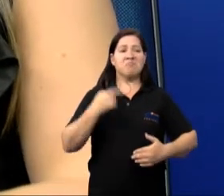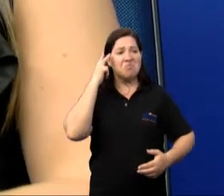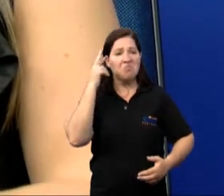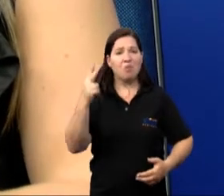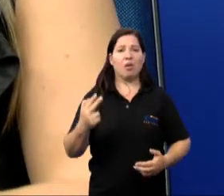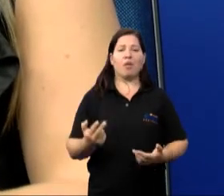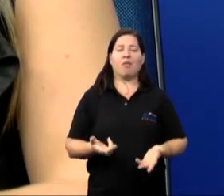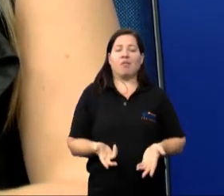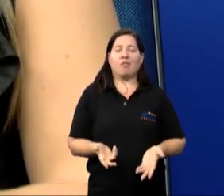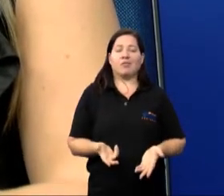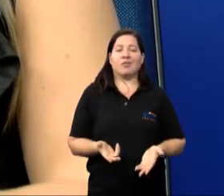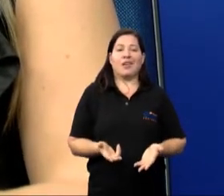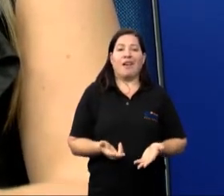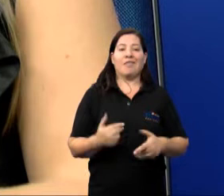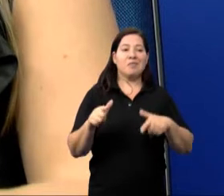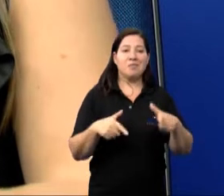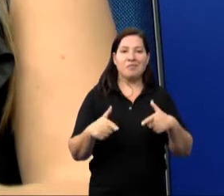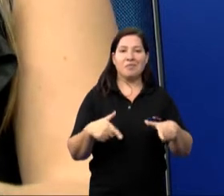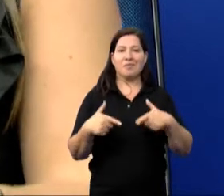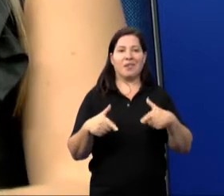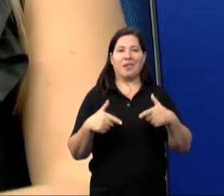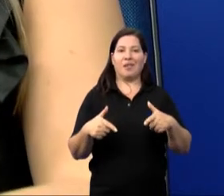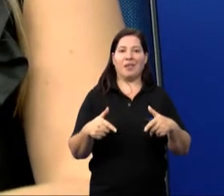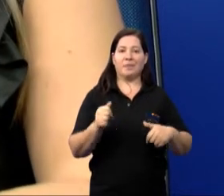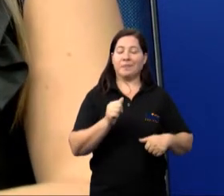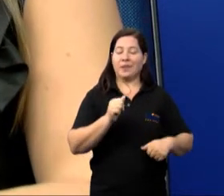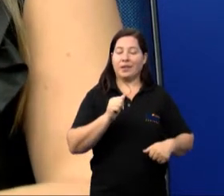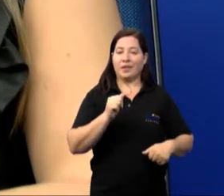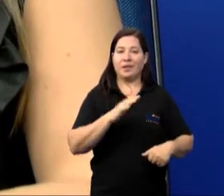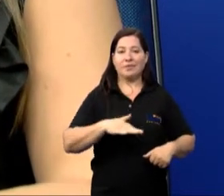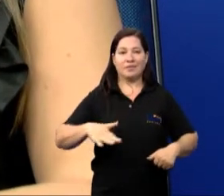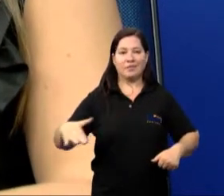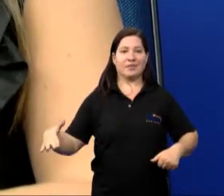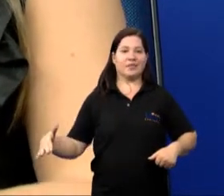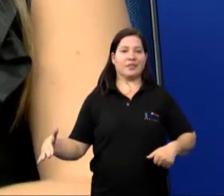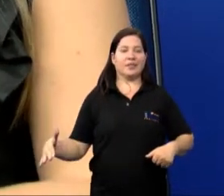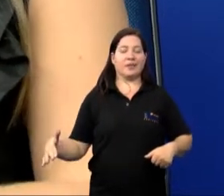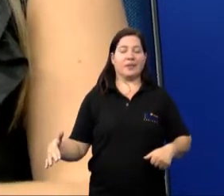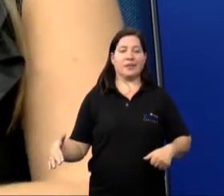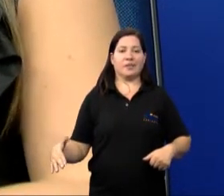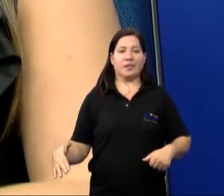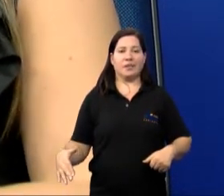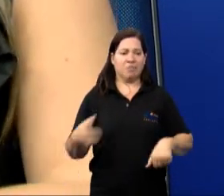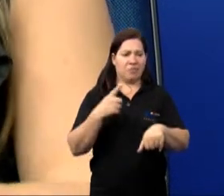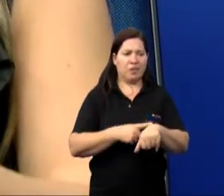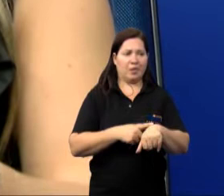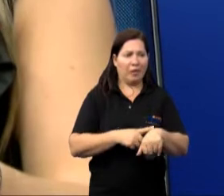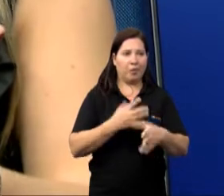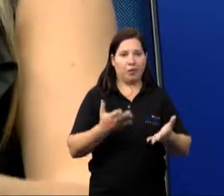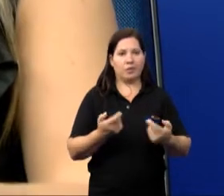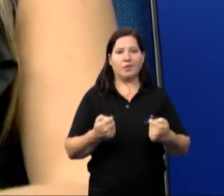crianças que não é que não precisam ser trabalhadas em determinado período, mas é que elas precisam ser trabalhadas